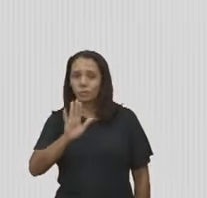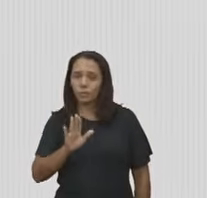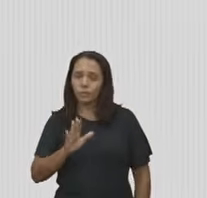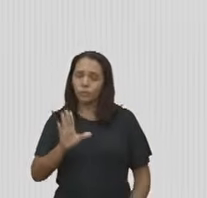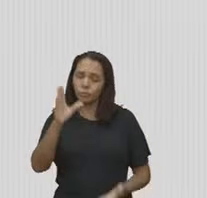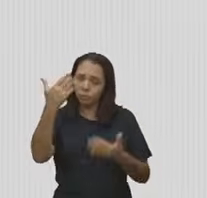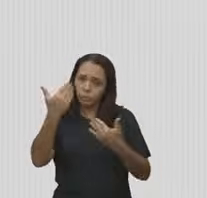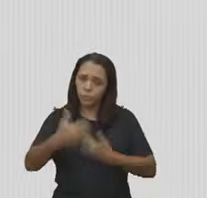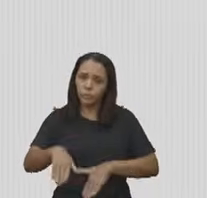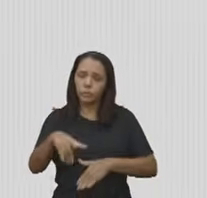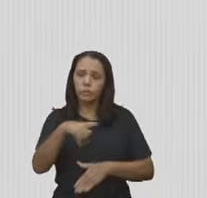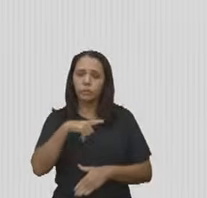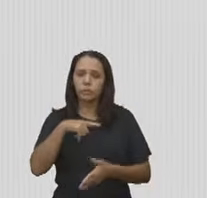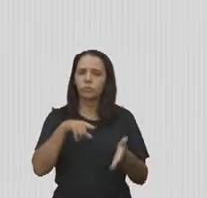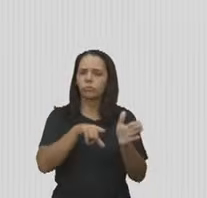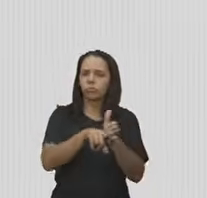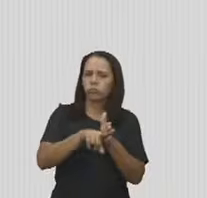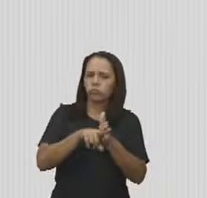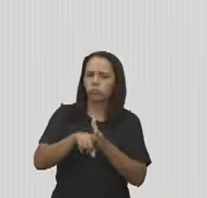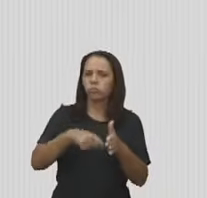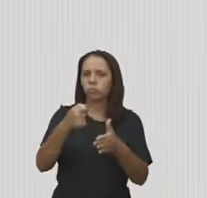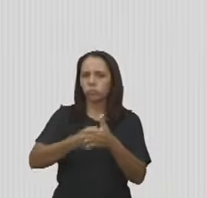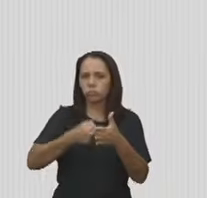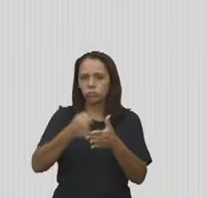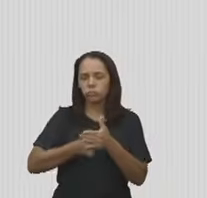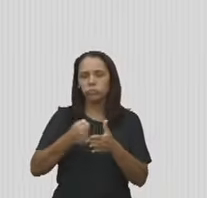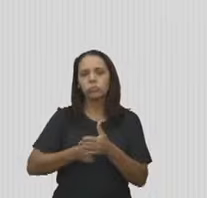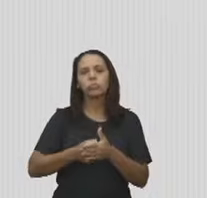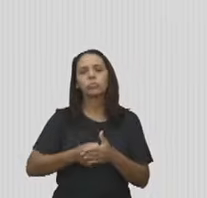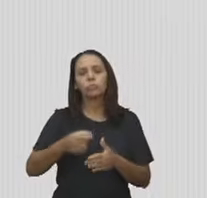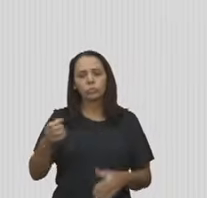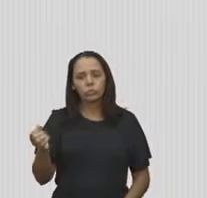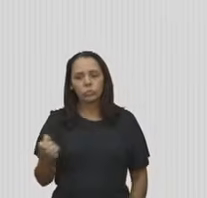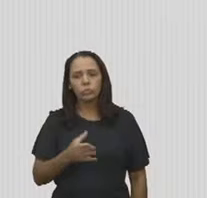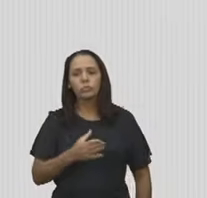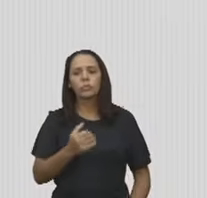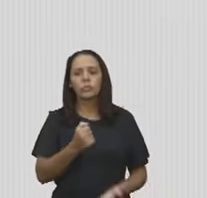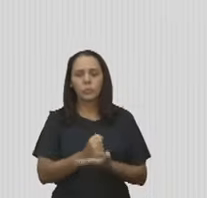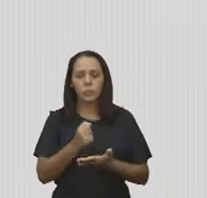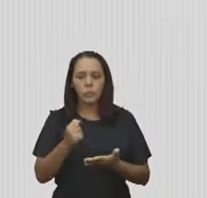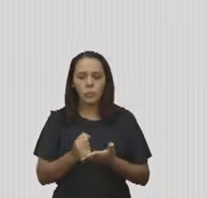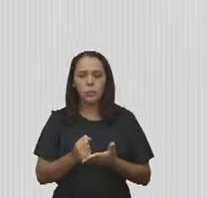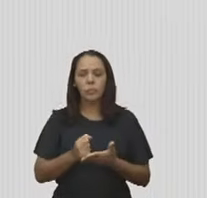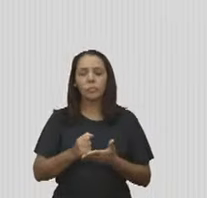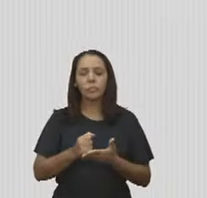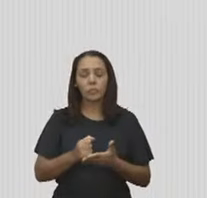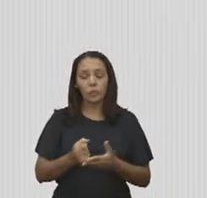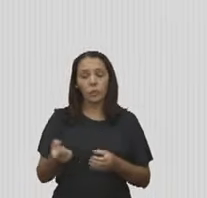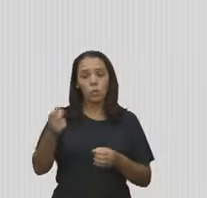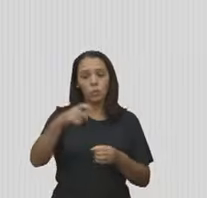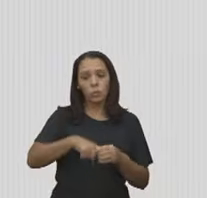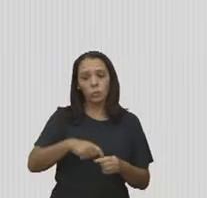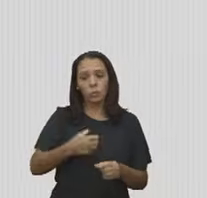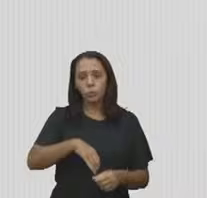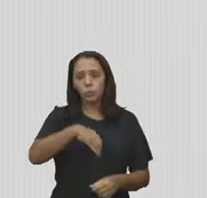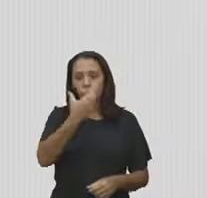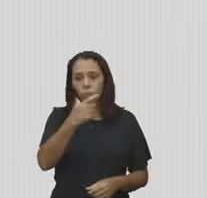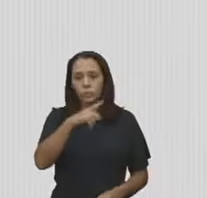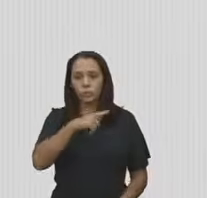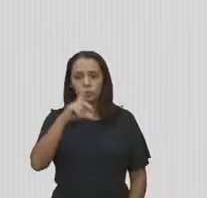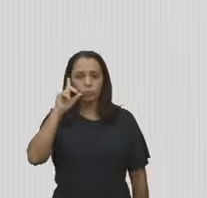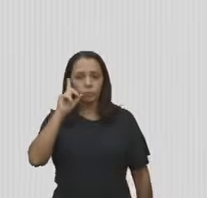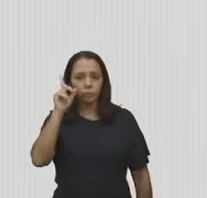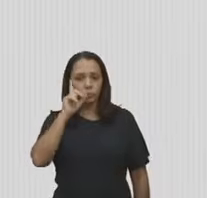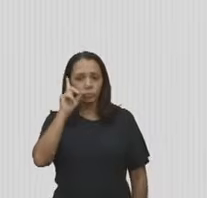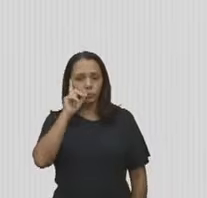há argumentos. Investigamos, cobramos e saiu um novo aditamento do contrato. As frutas voltaram para o cardápio das crianças todos os